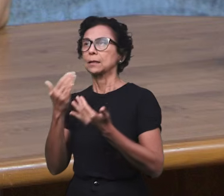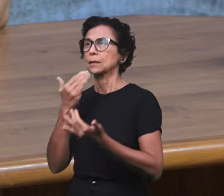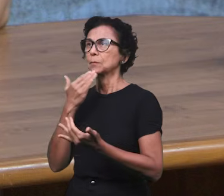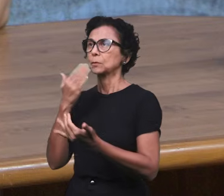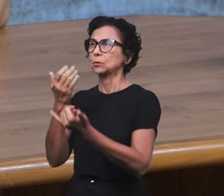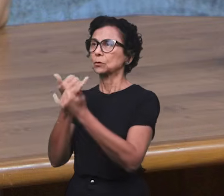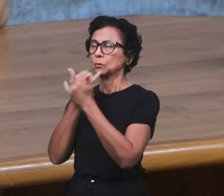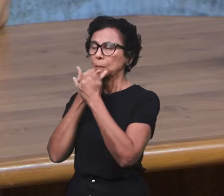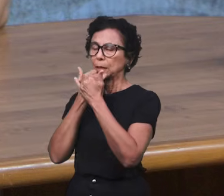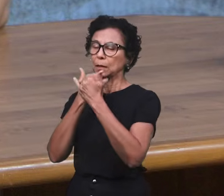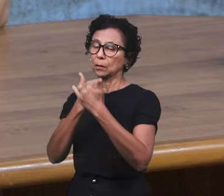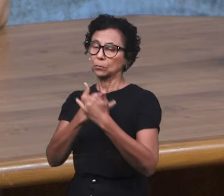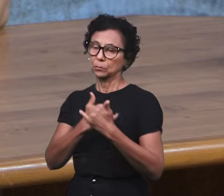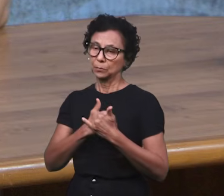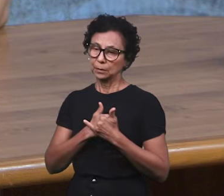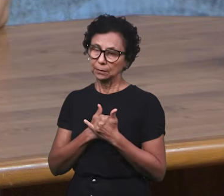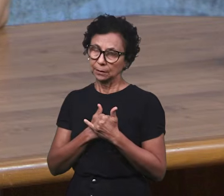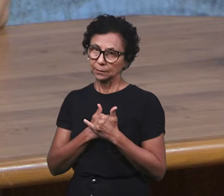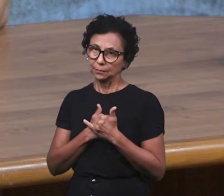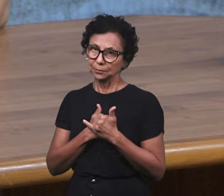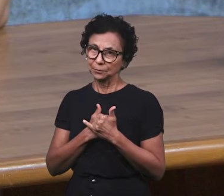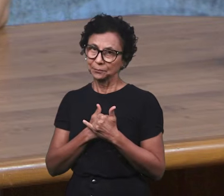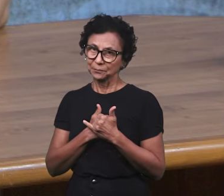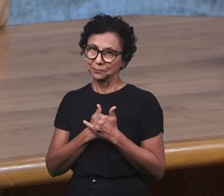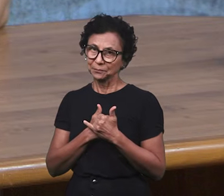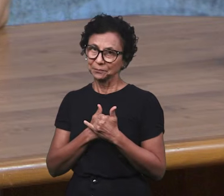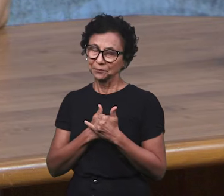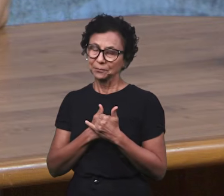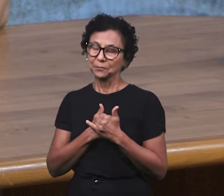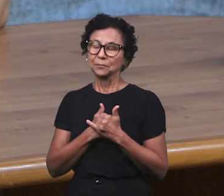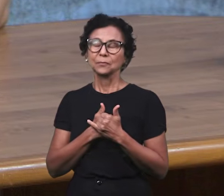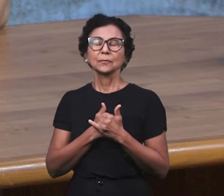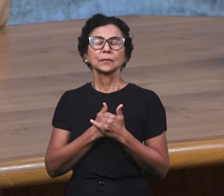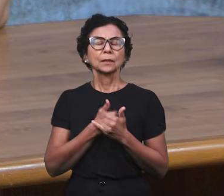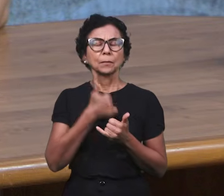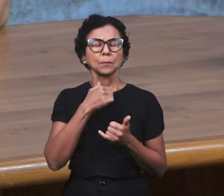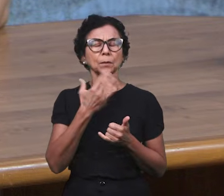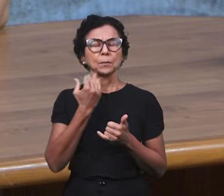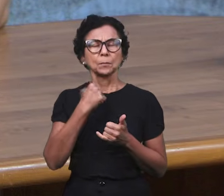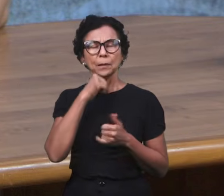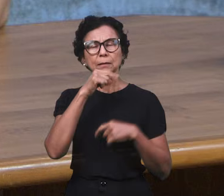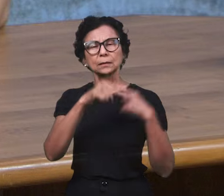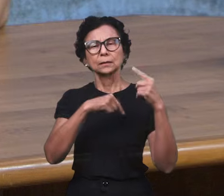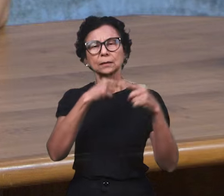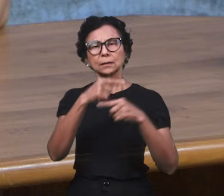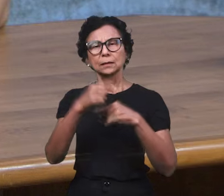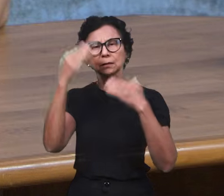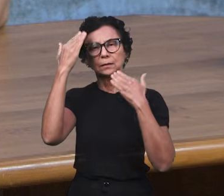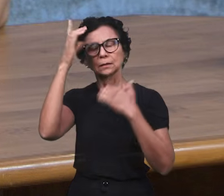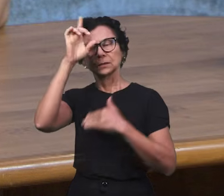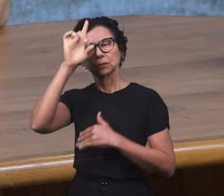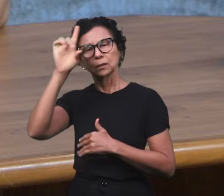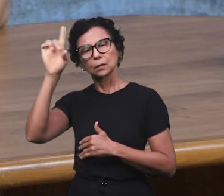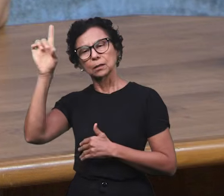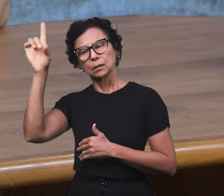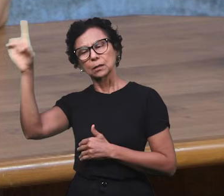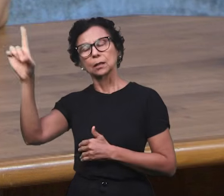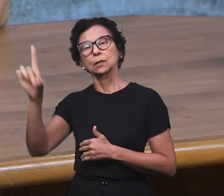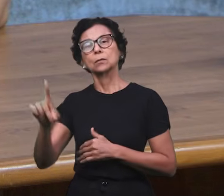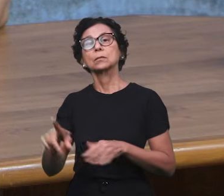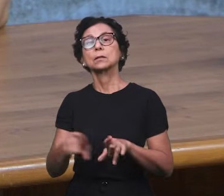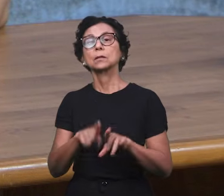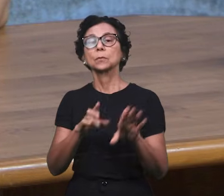Senhor Deus de seus pais. E tendo toda a congregação conselho